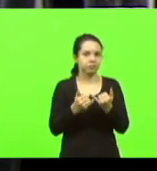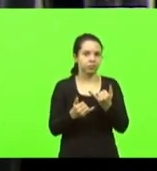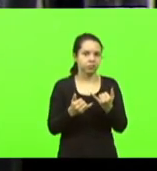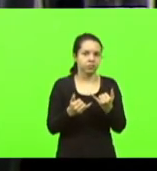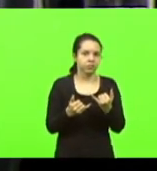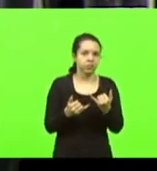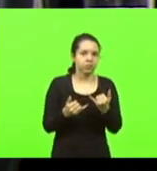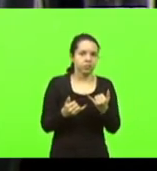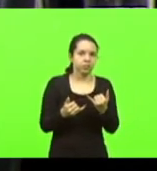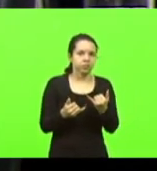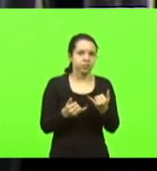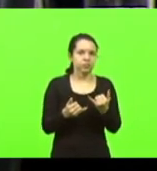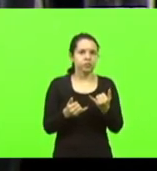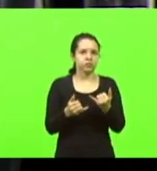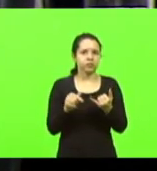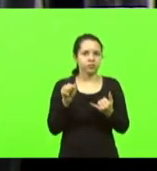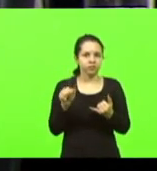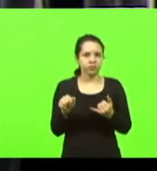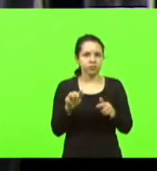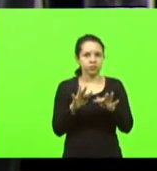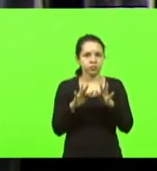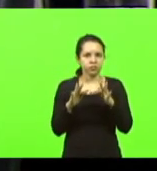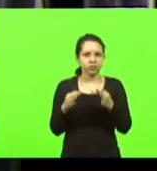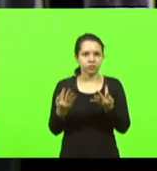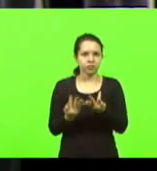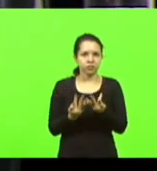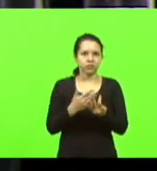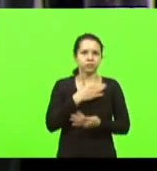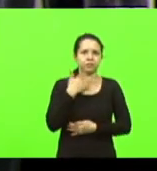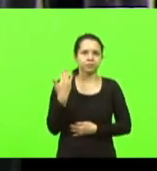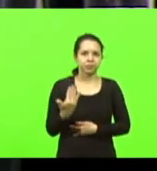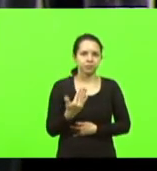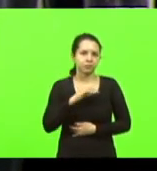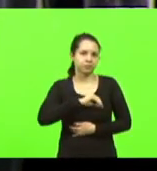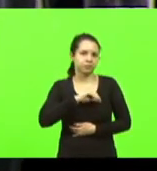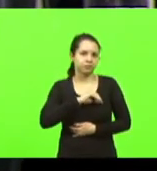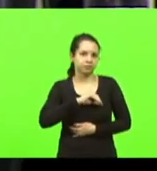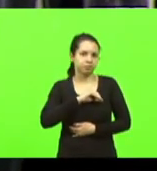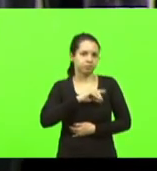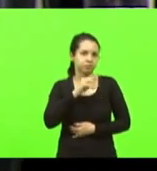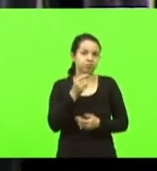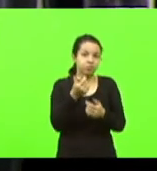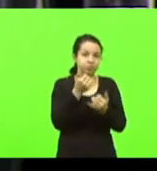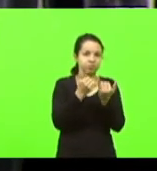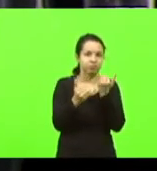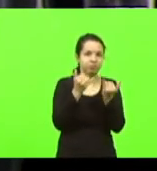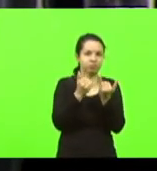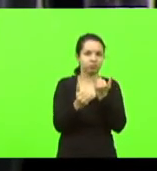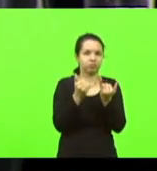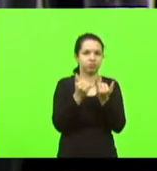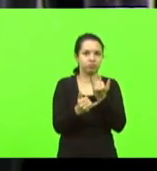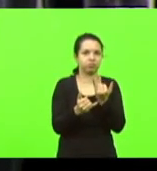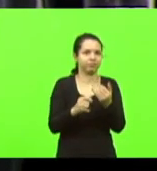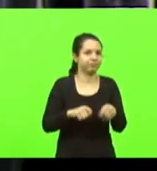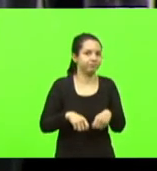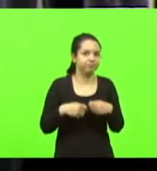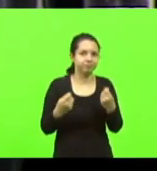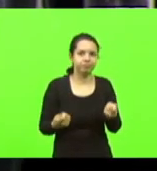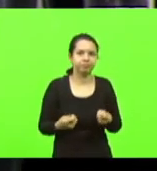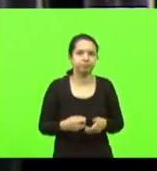da sua aposento aquele ente querido que ficou da sua pensão Olha o absurdo e além disso